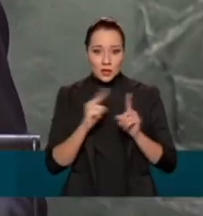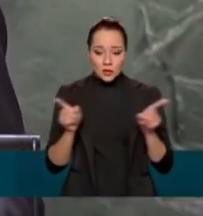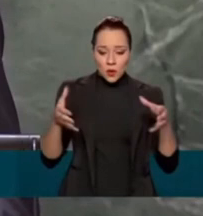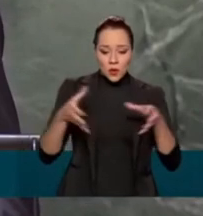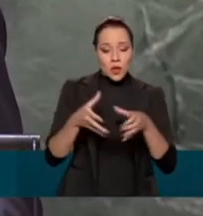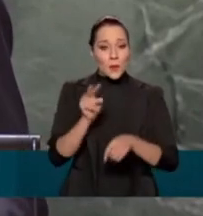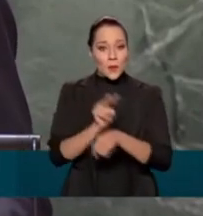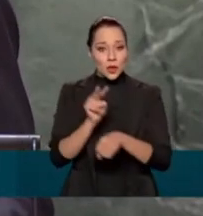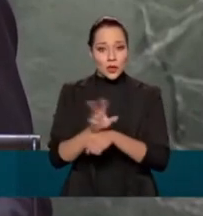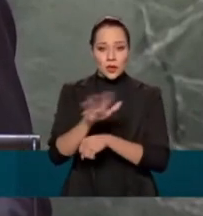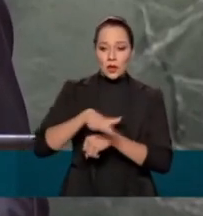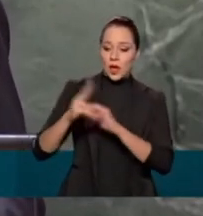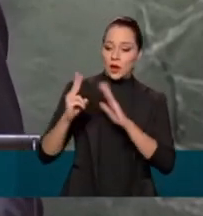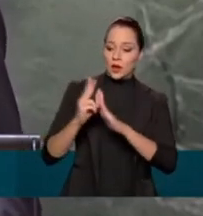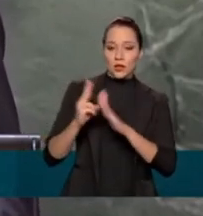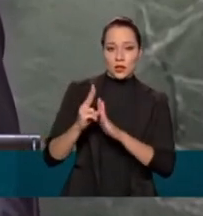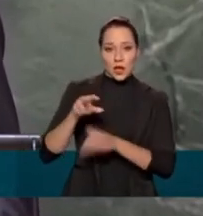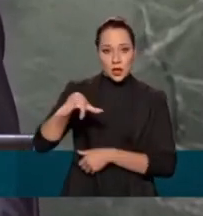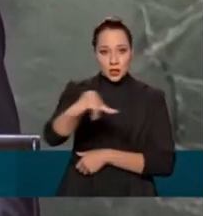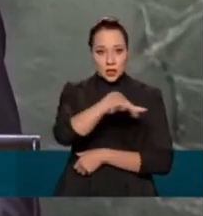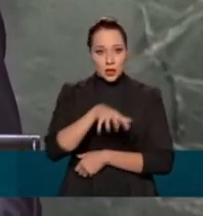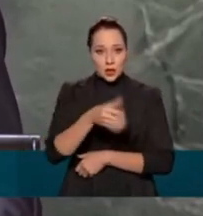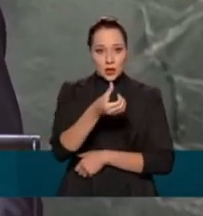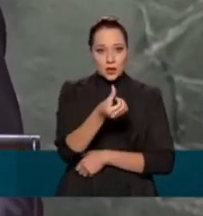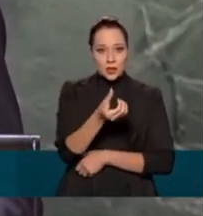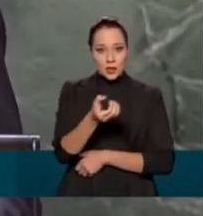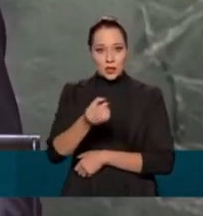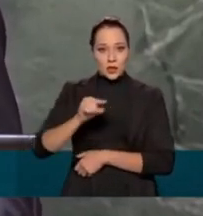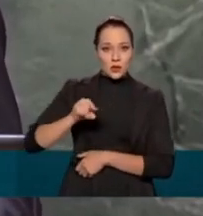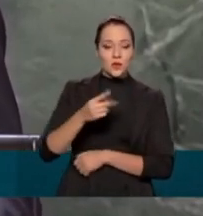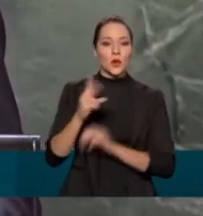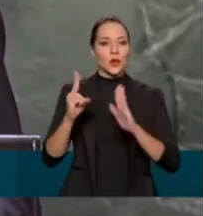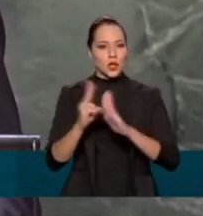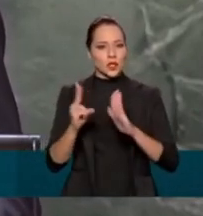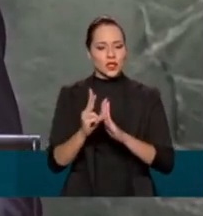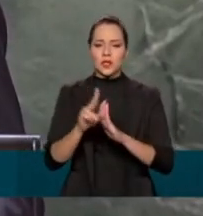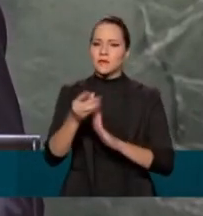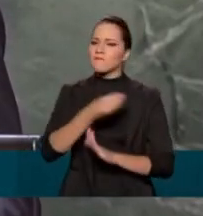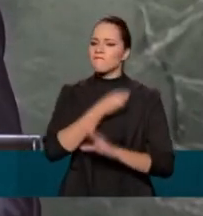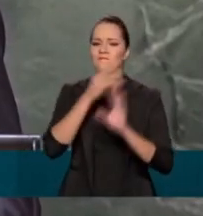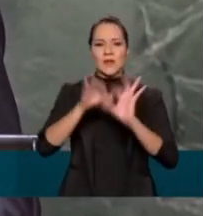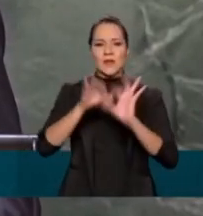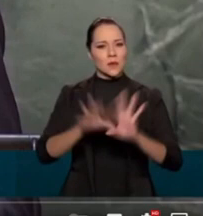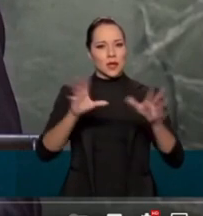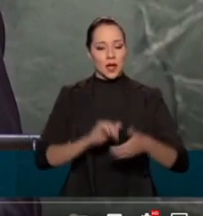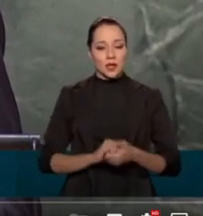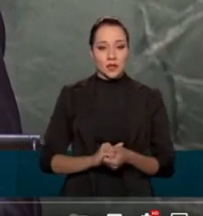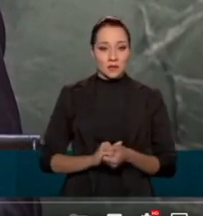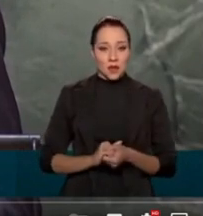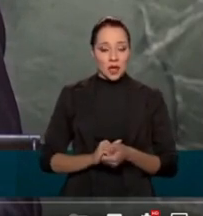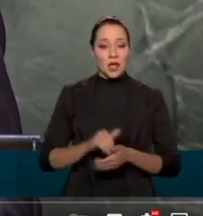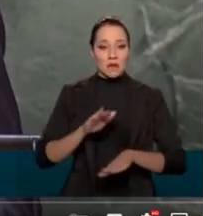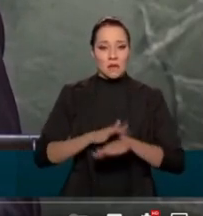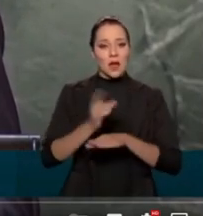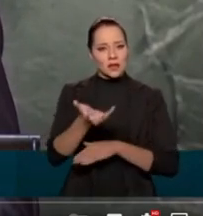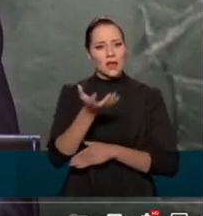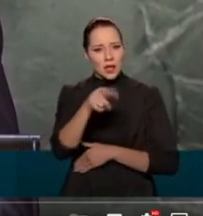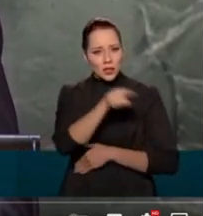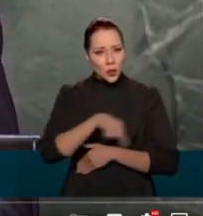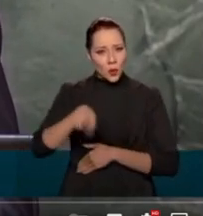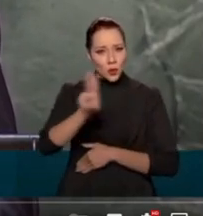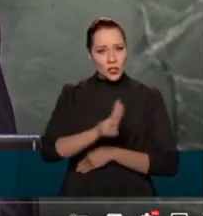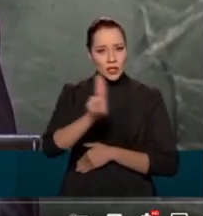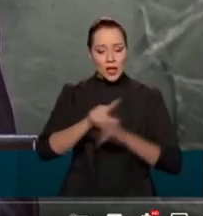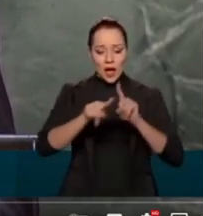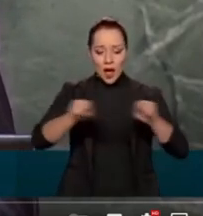indígena regiões 600 mil indígenas vivem em liberdade e cada vez mais desejo tinhas